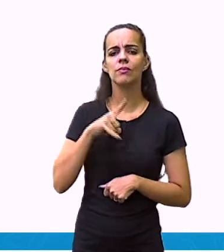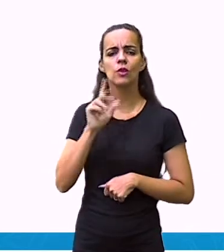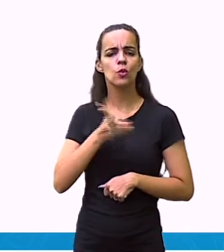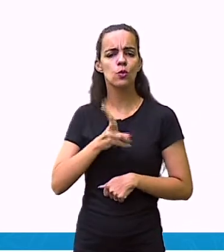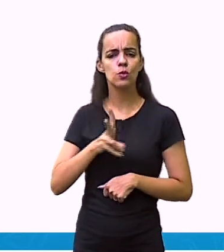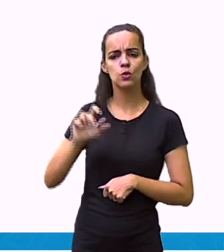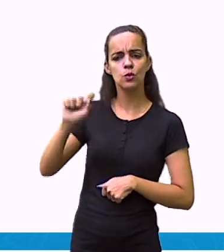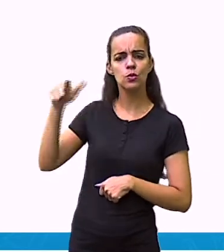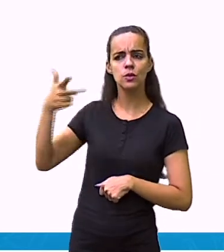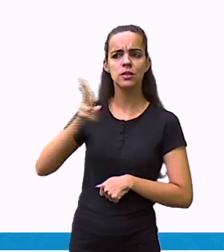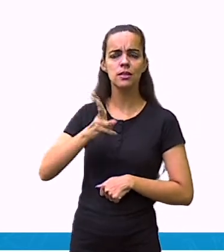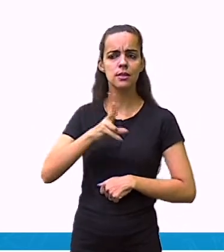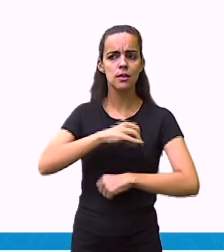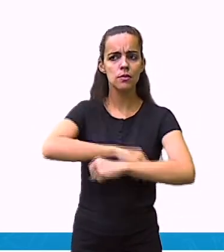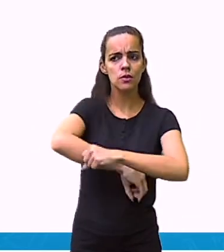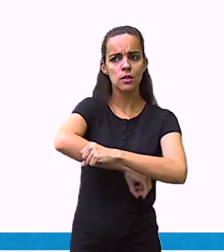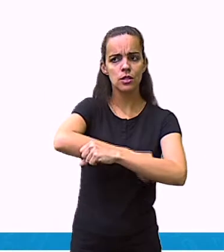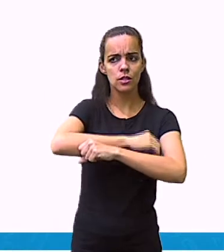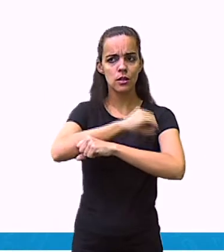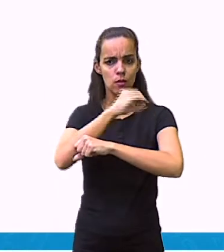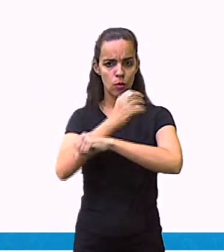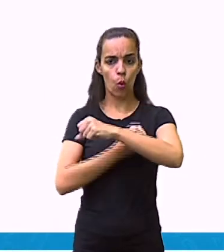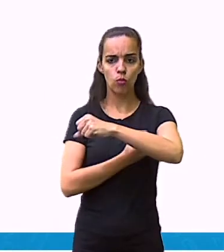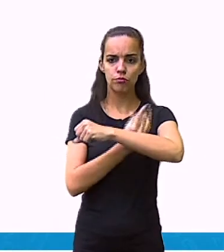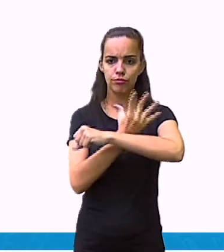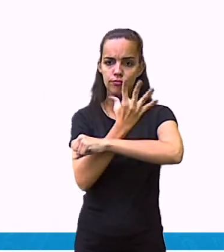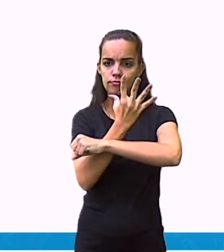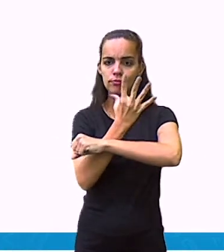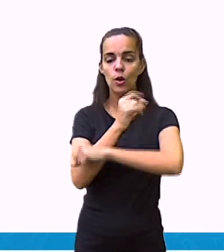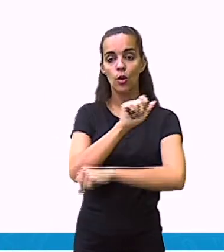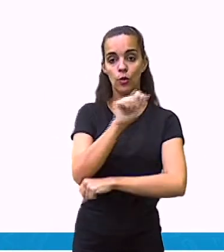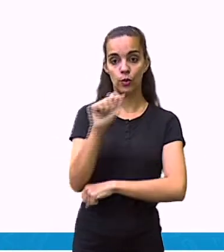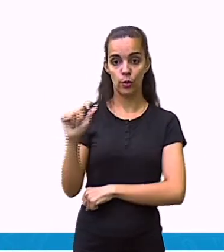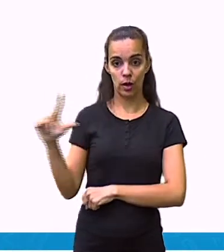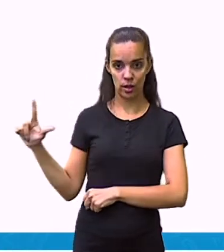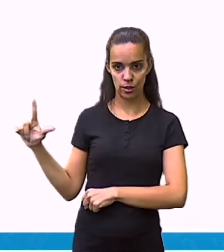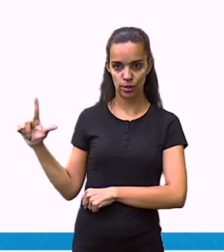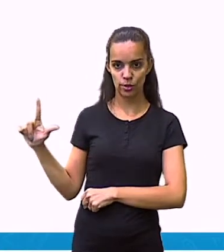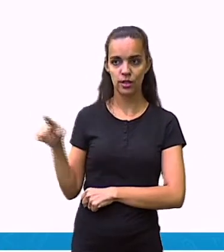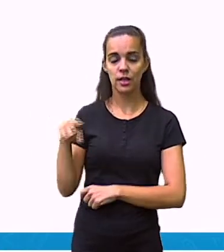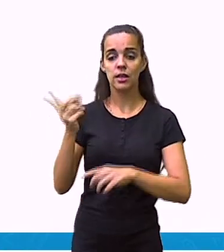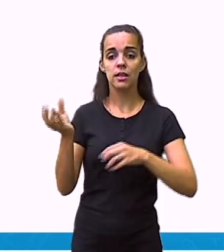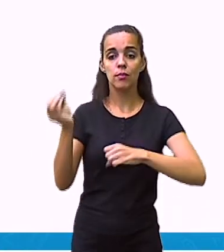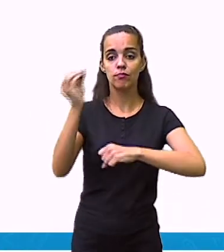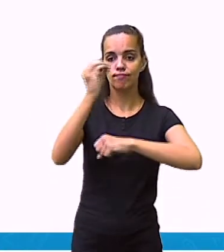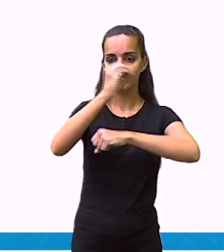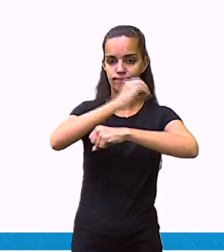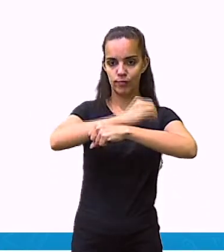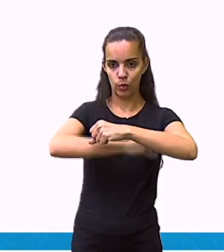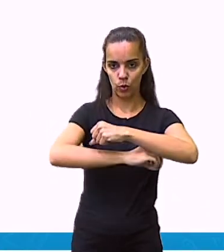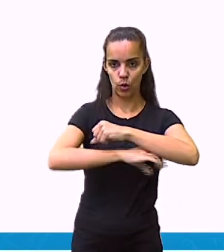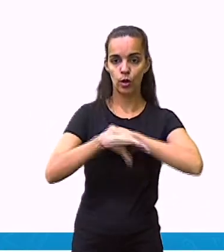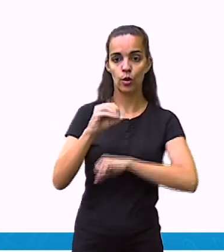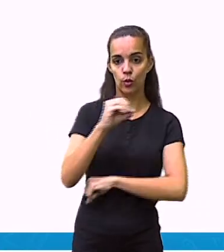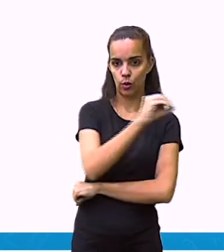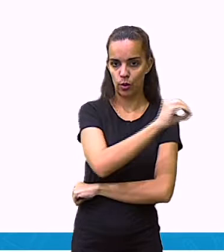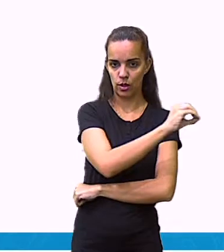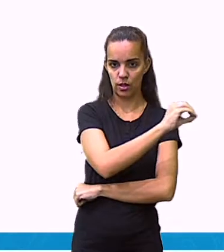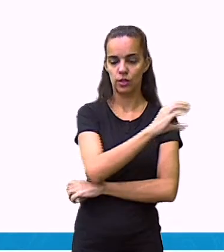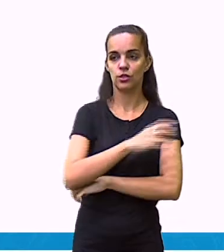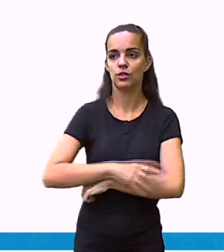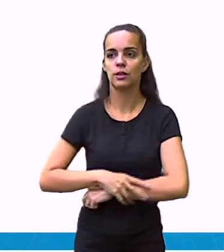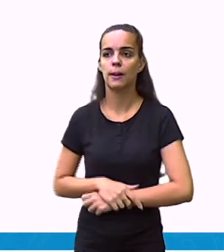sempre nasce ou surge a leste e se põe a oeste, como você